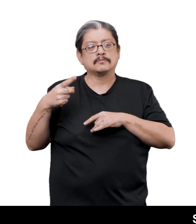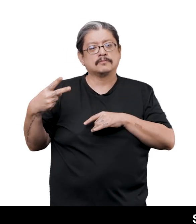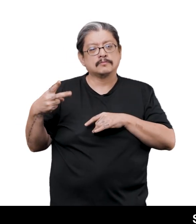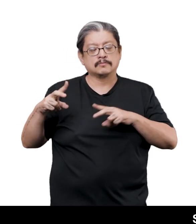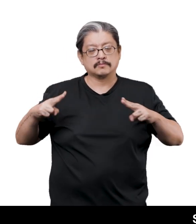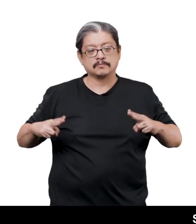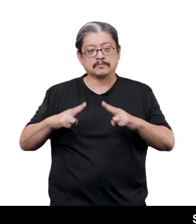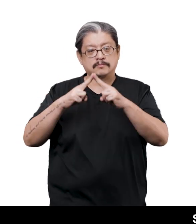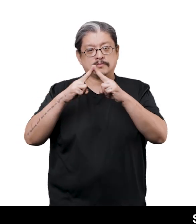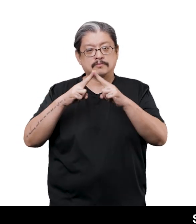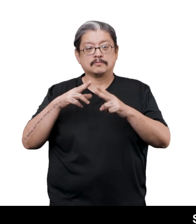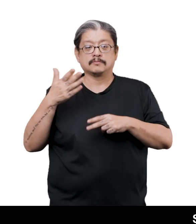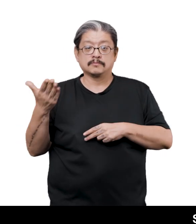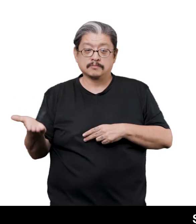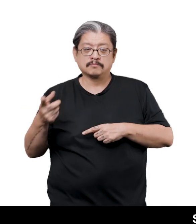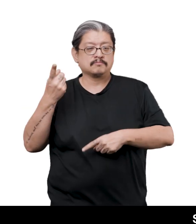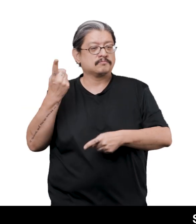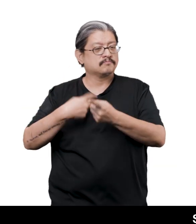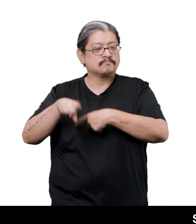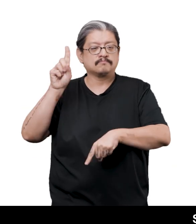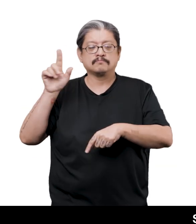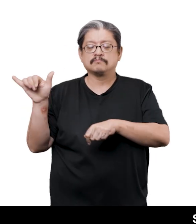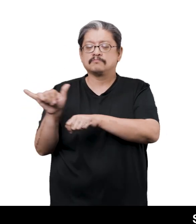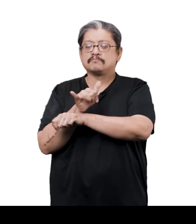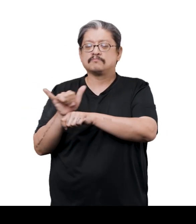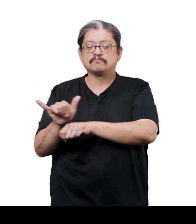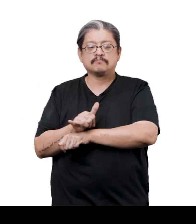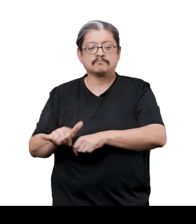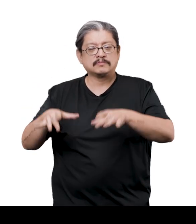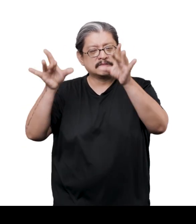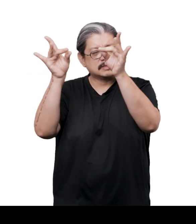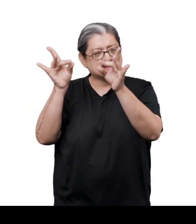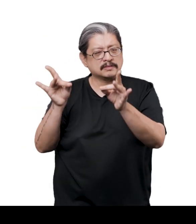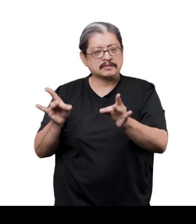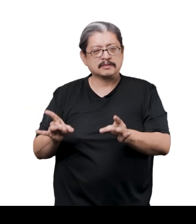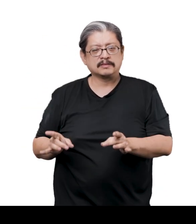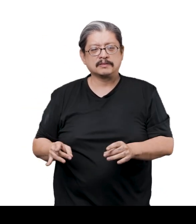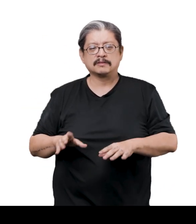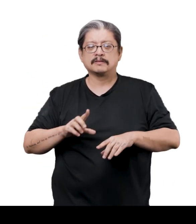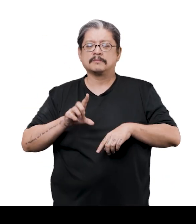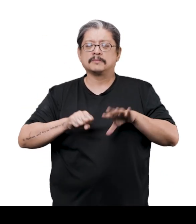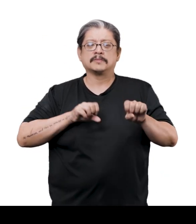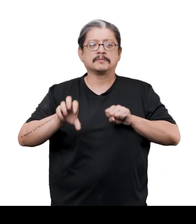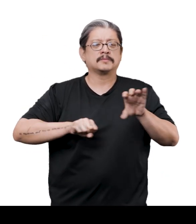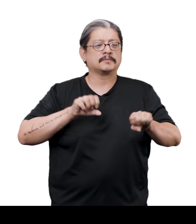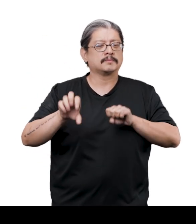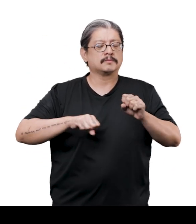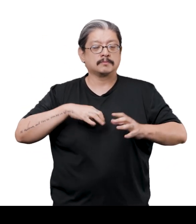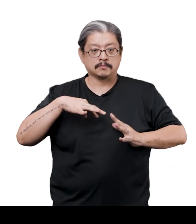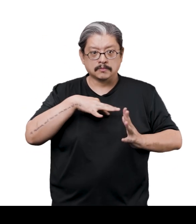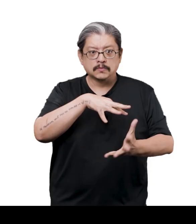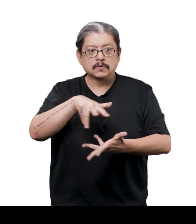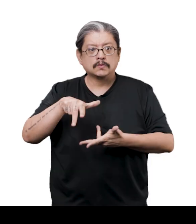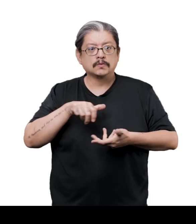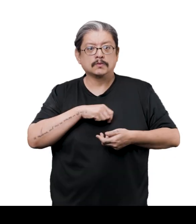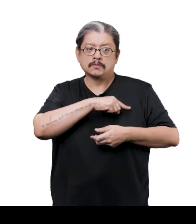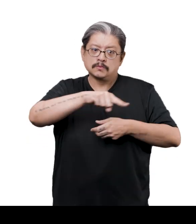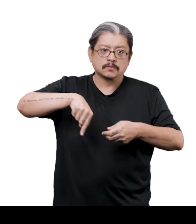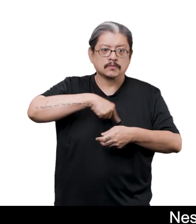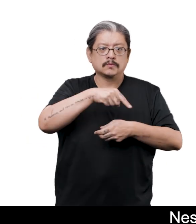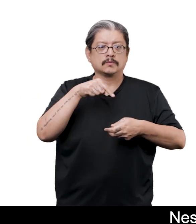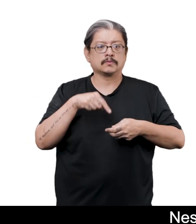verdadeiro núcleo de compilação, transformação e refinamento de materiais recolhidos em suas viagens pelo